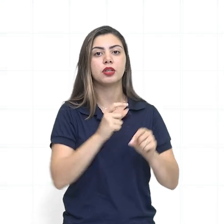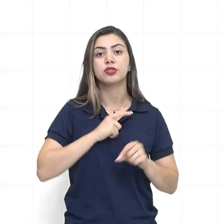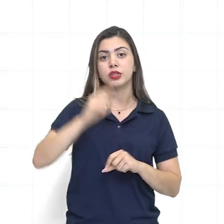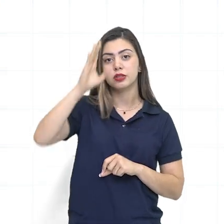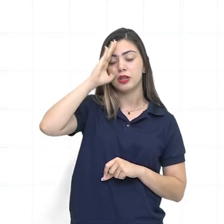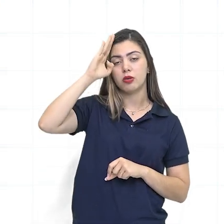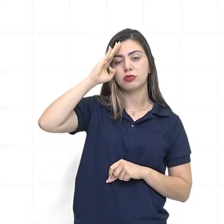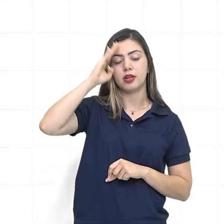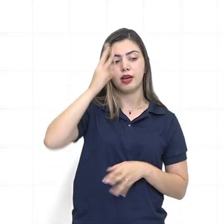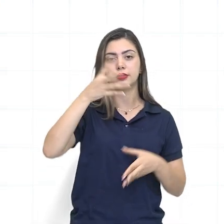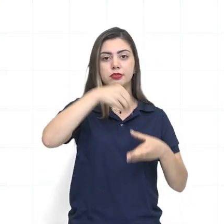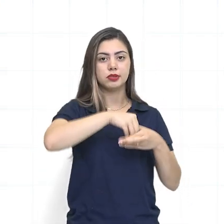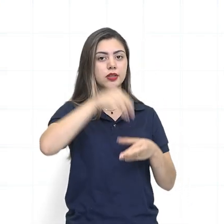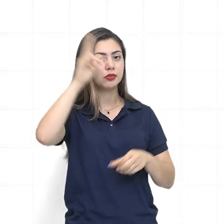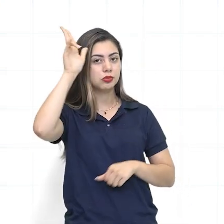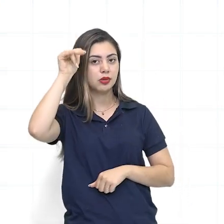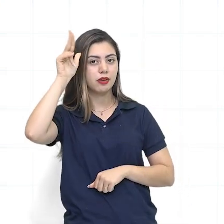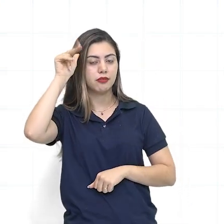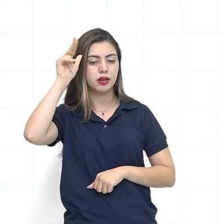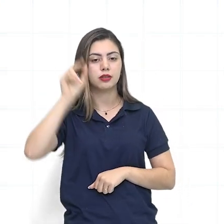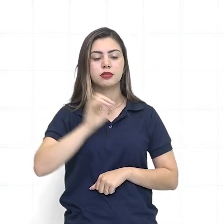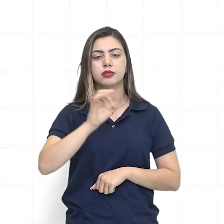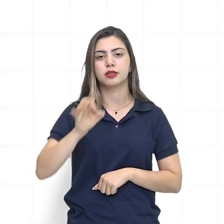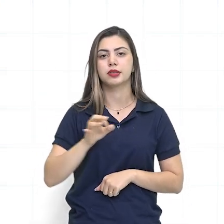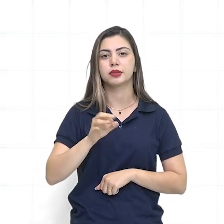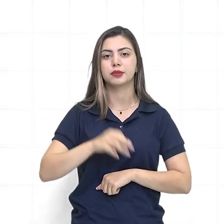soldados escondidos, aí, os gregos, né, que invadiram